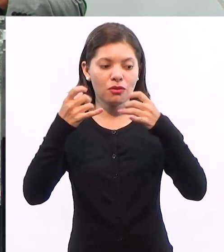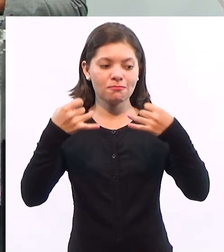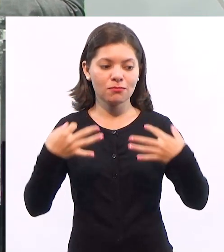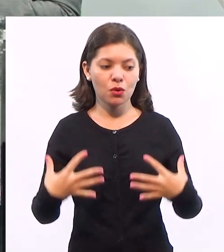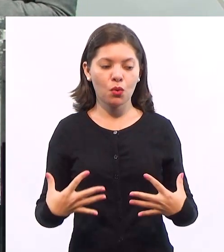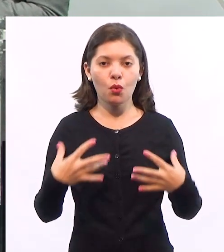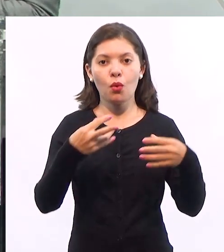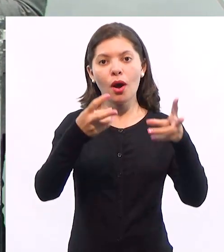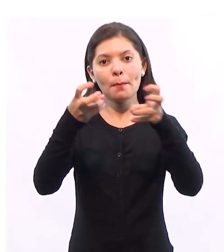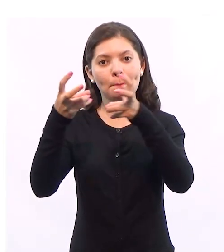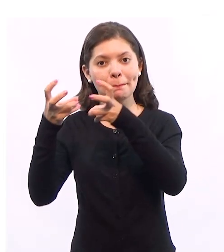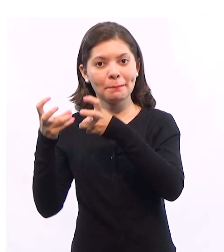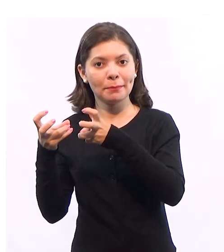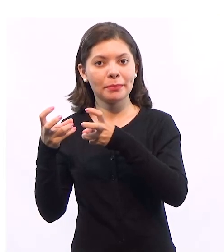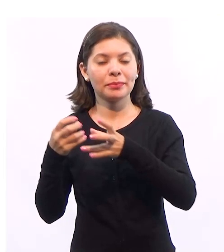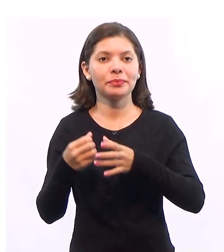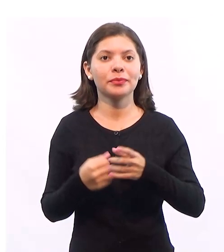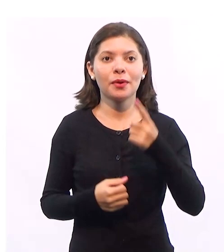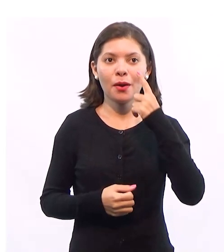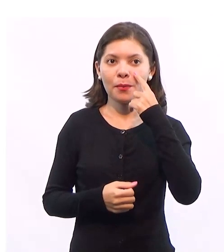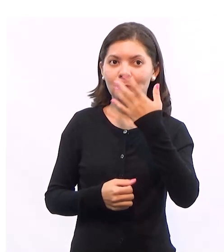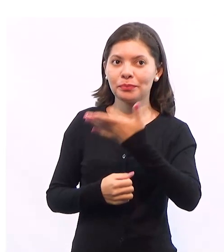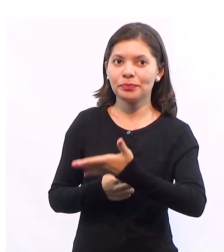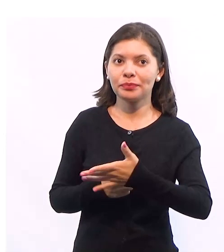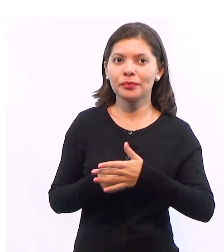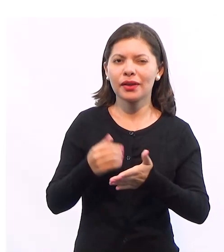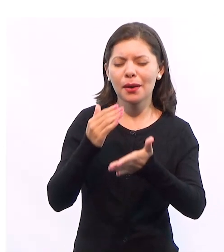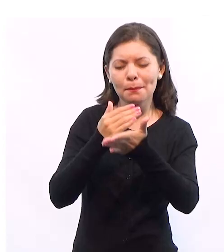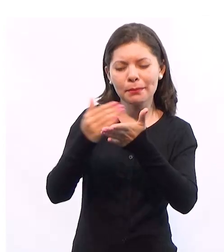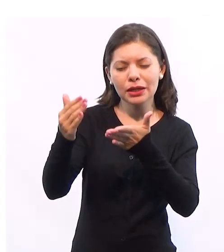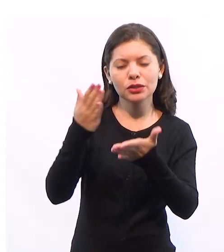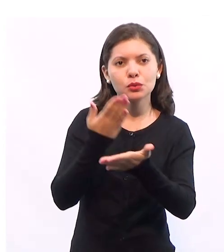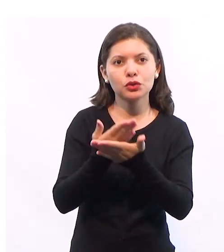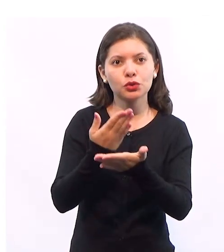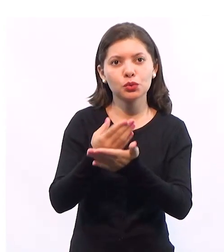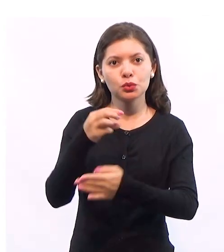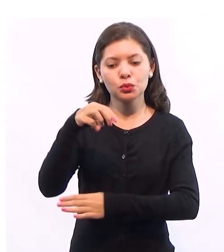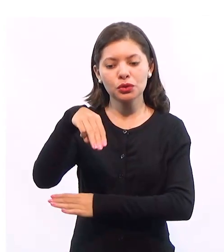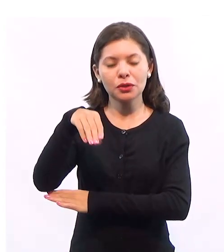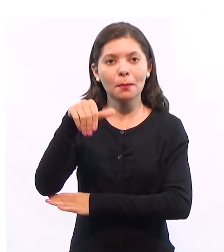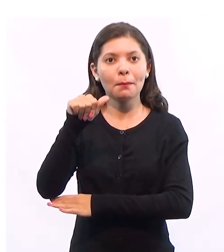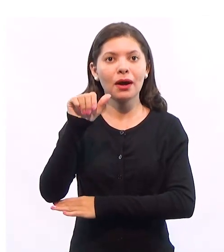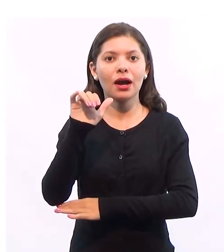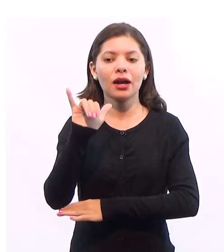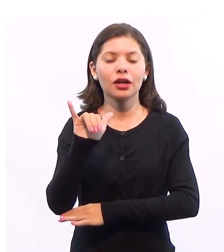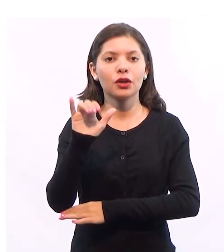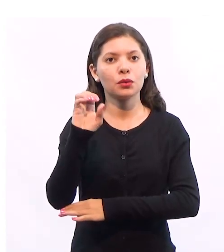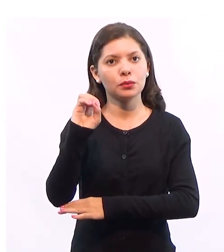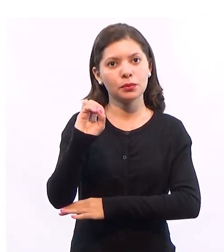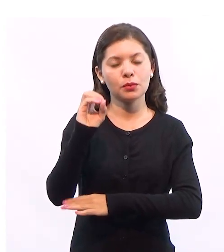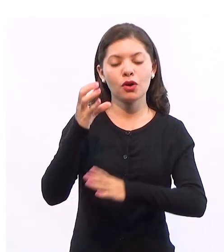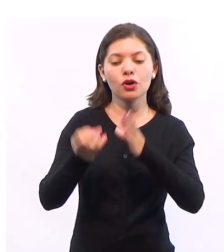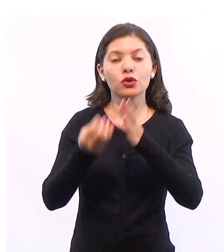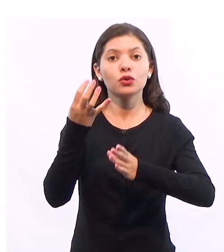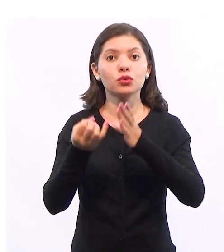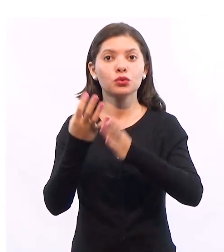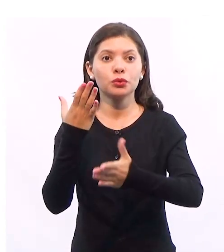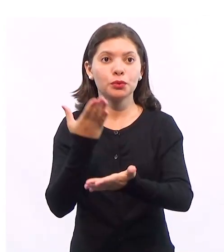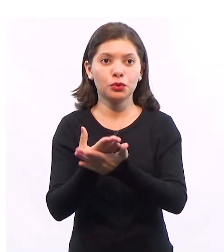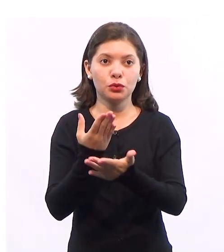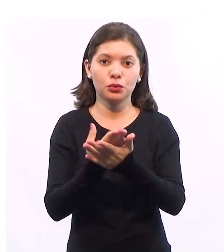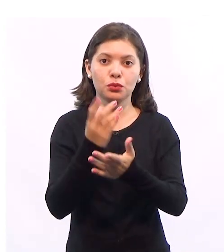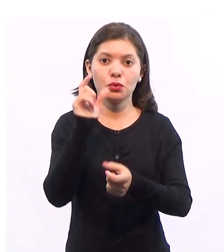perceber, tá bom? Olha aqui, ó. A partir dos estudos lá de Maio, Elton Maio, né, surgiu então estudos voltados ao quê? Ó?